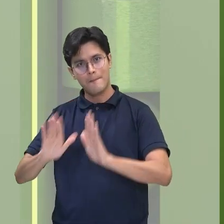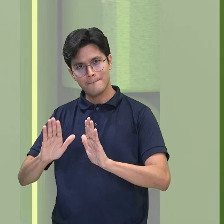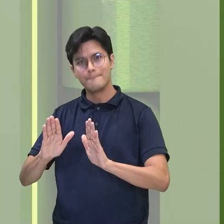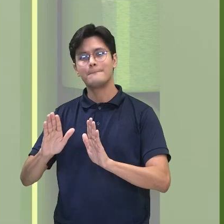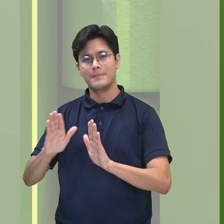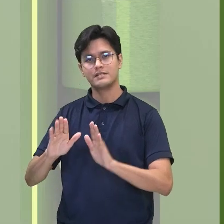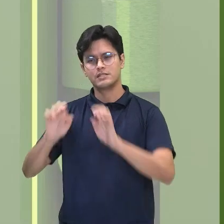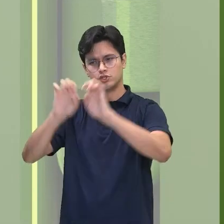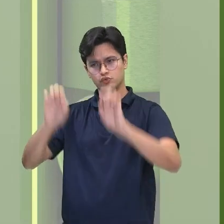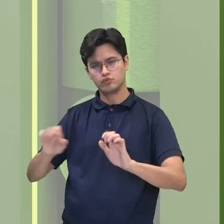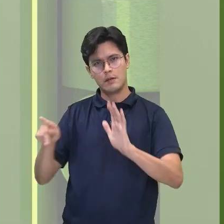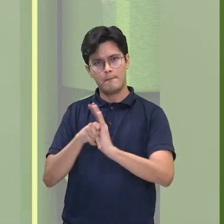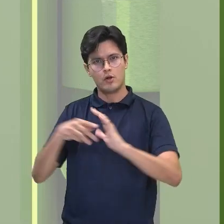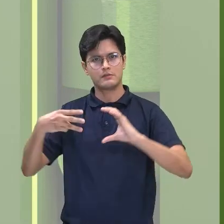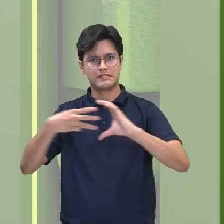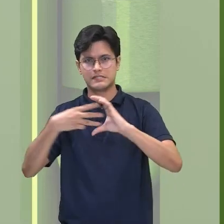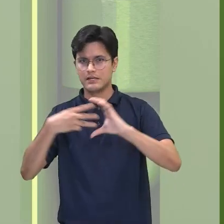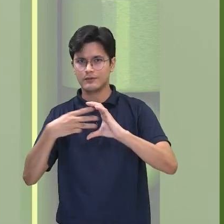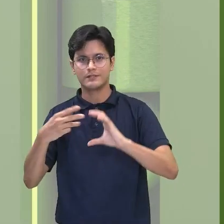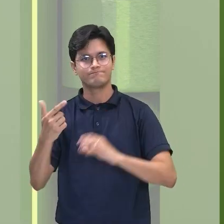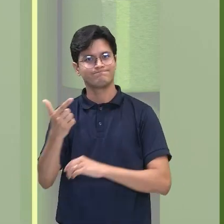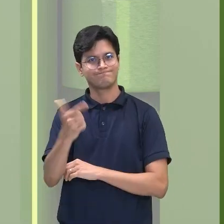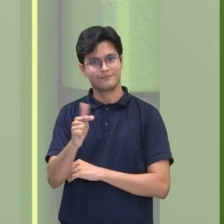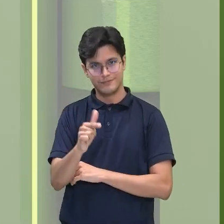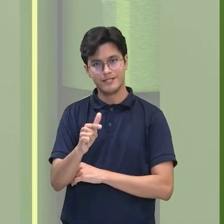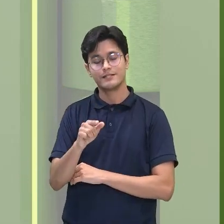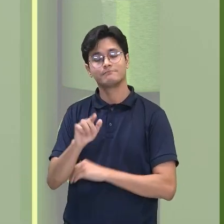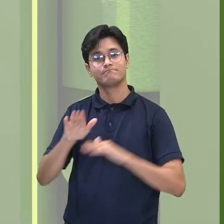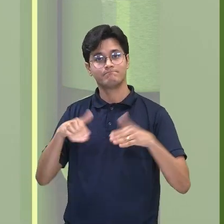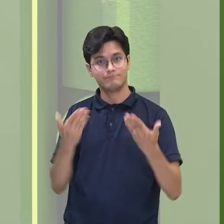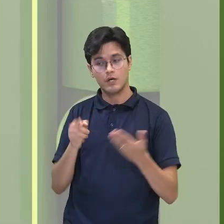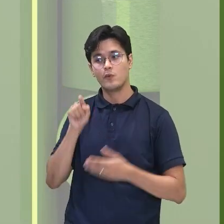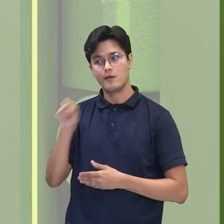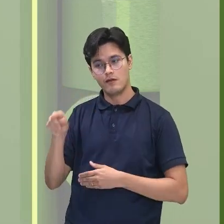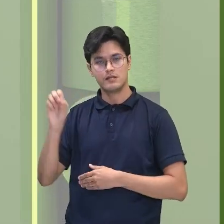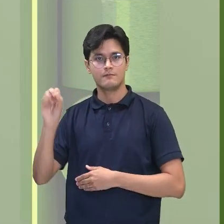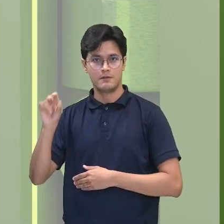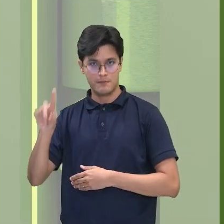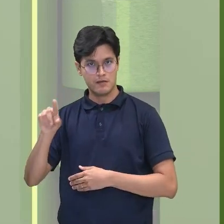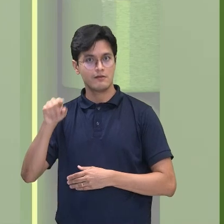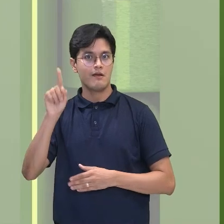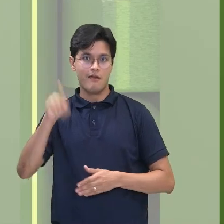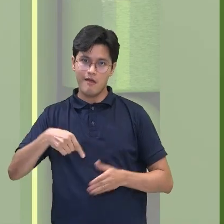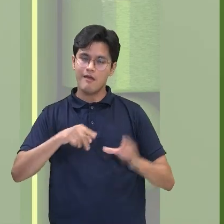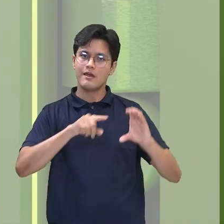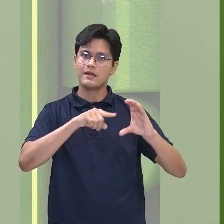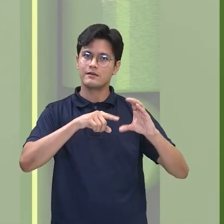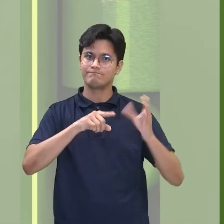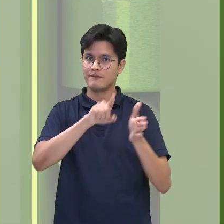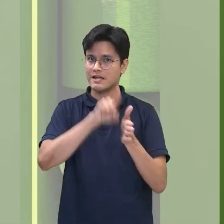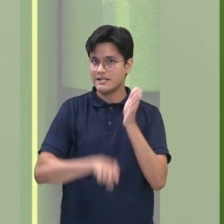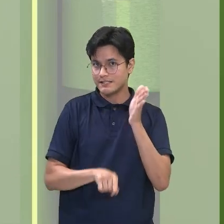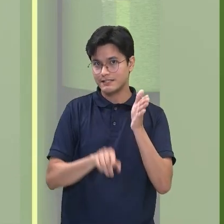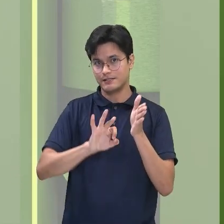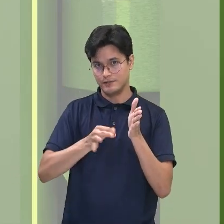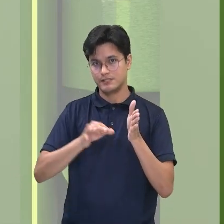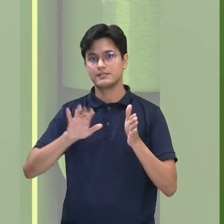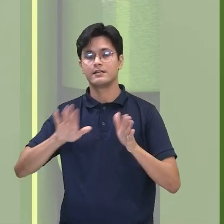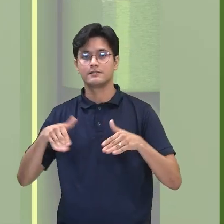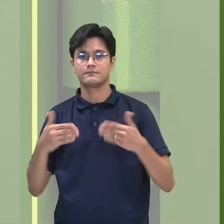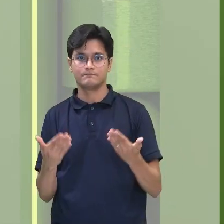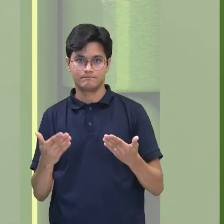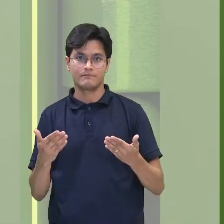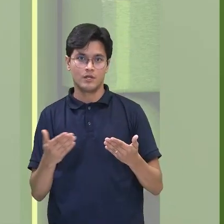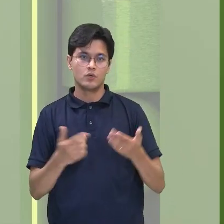isso que ele é uma exceção dentro da classificação da citologia dos indivíduos que são formados por